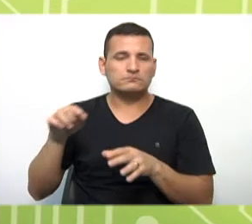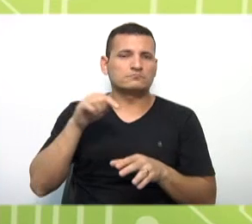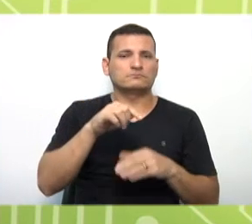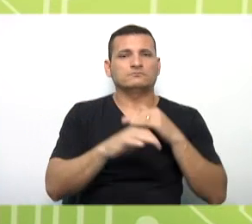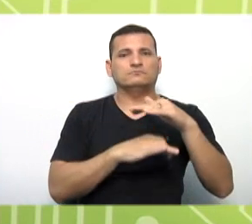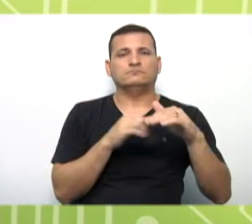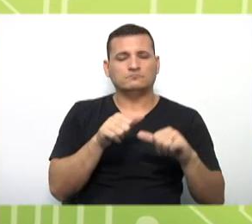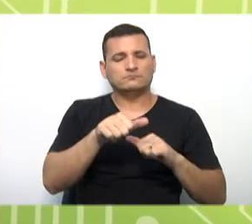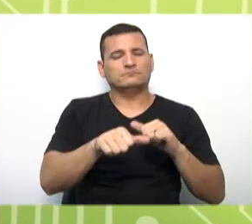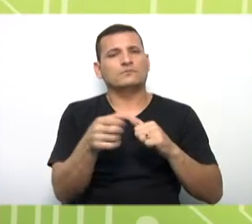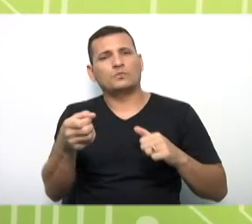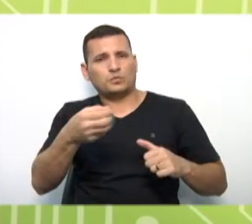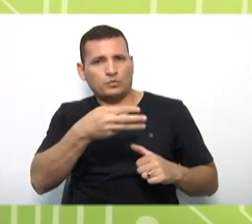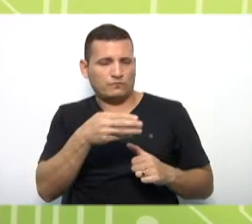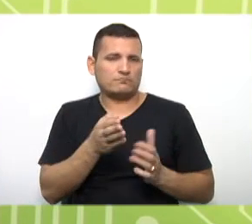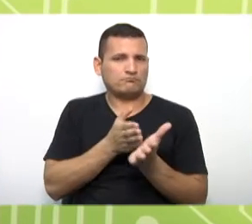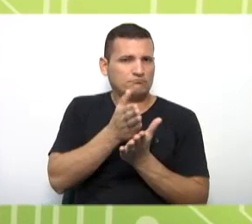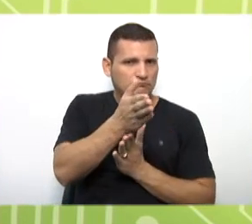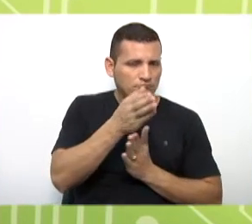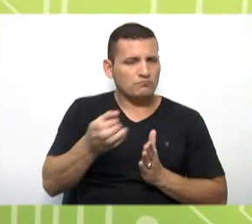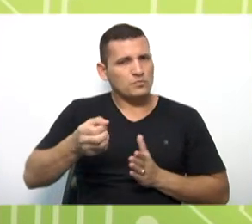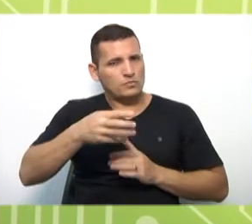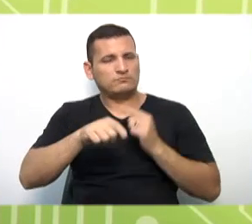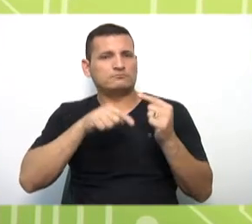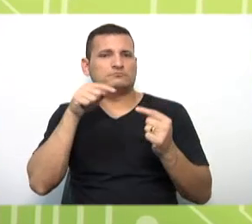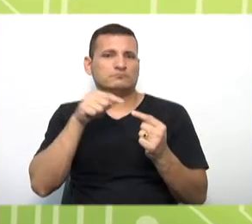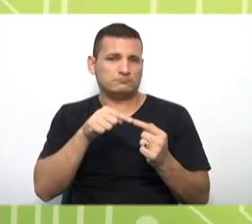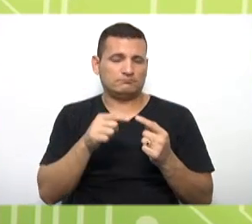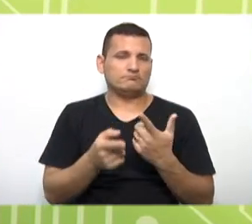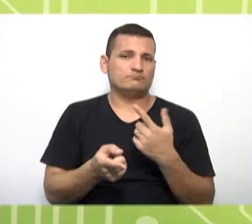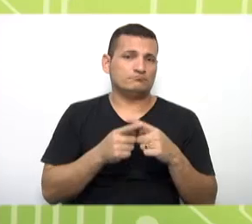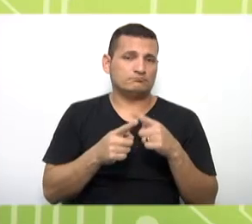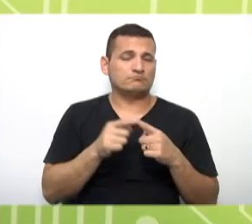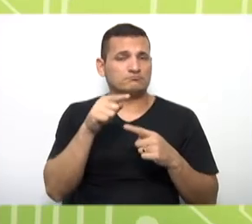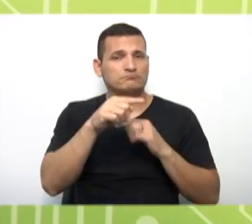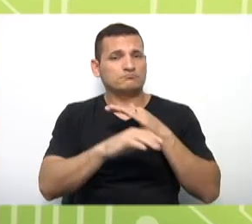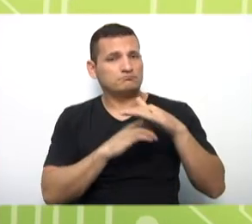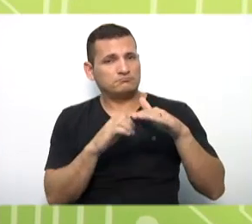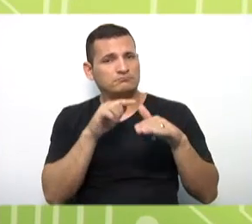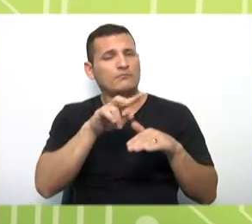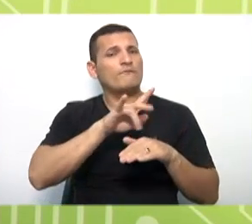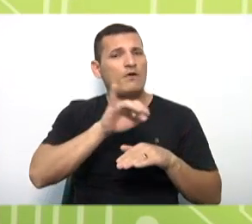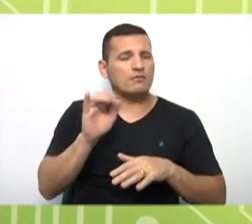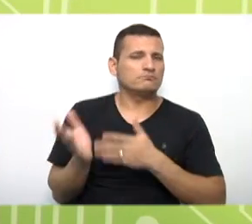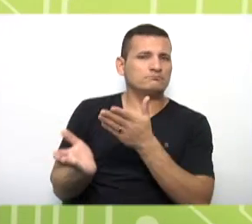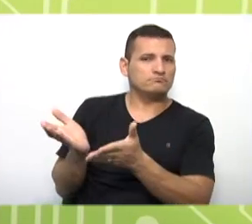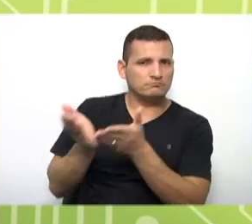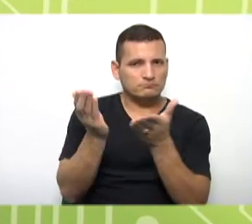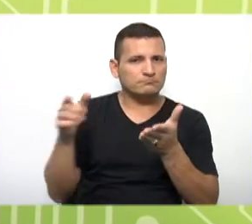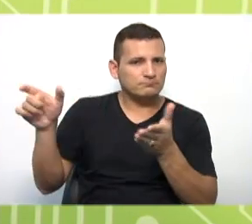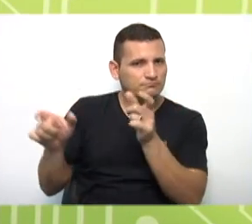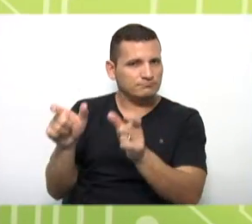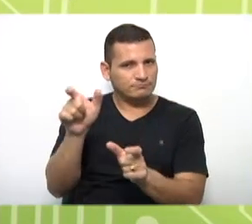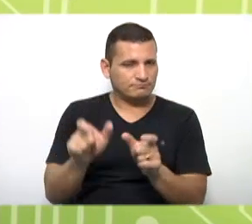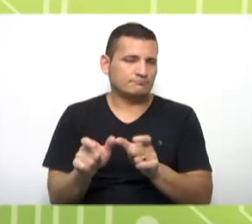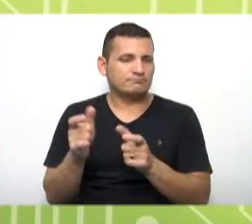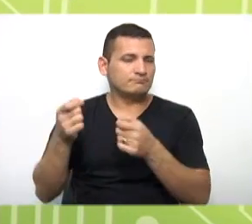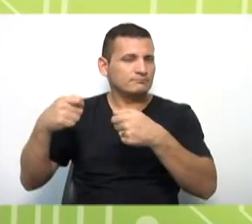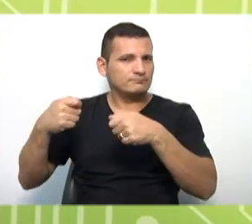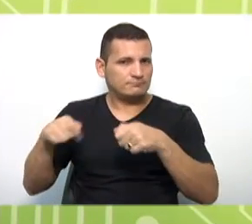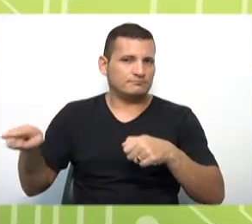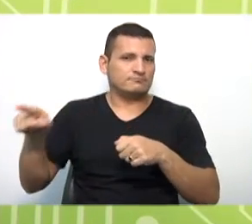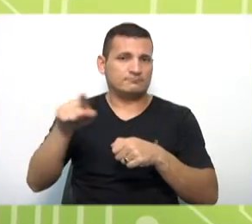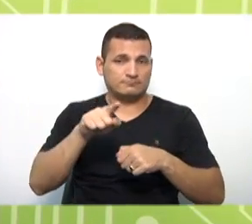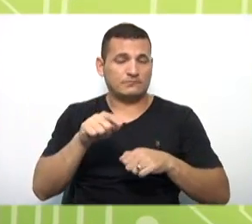metas, novos objetivos para a organização. Por quê? Porque ela vai conseguir atender às necessidades. Às vezes